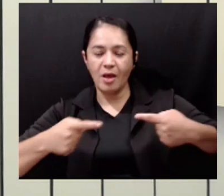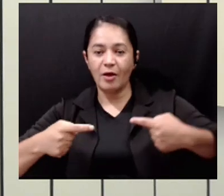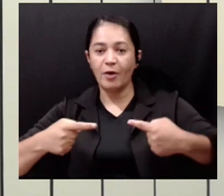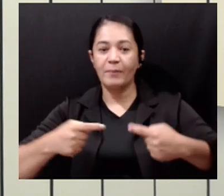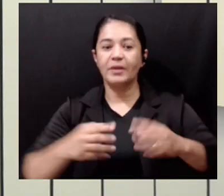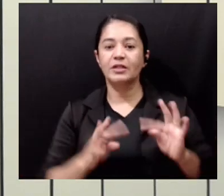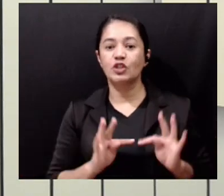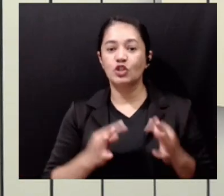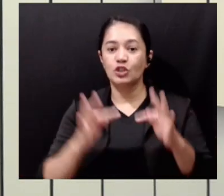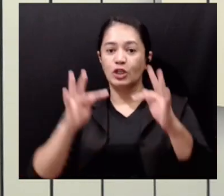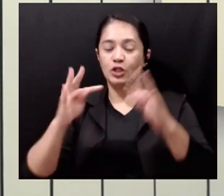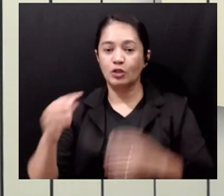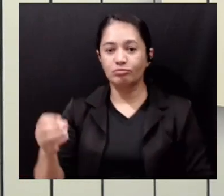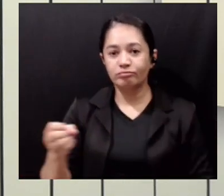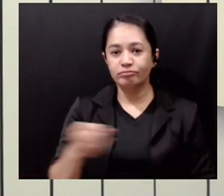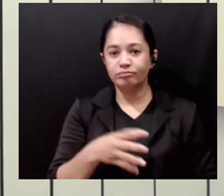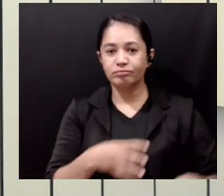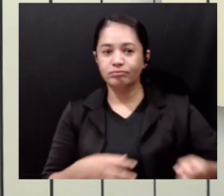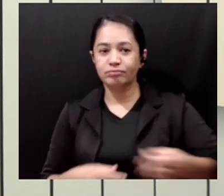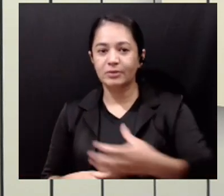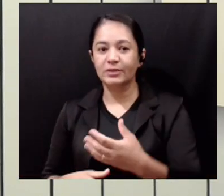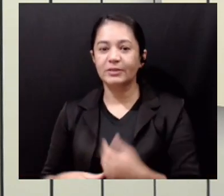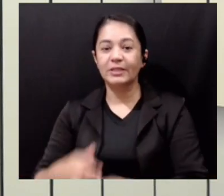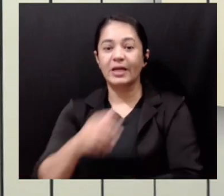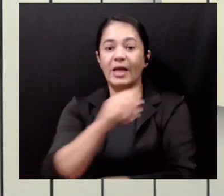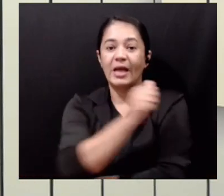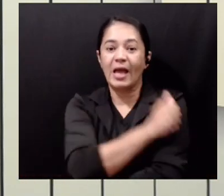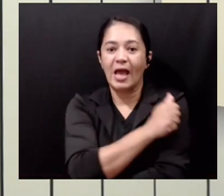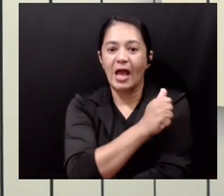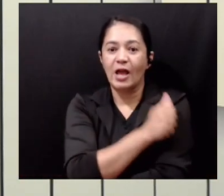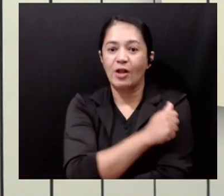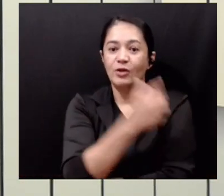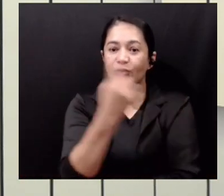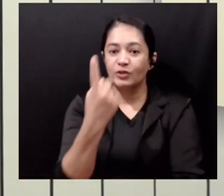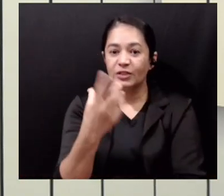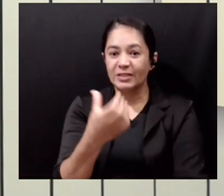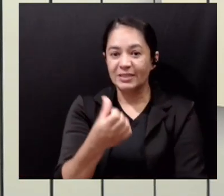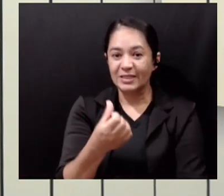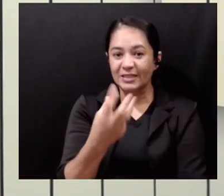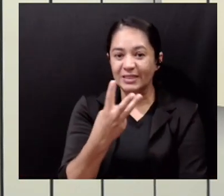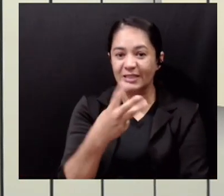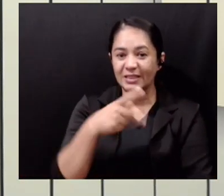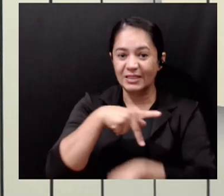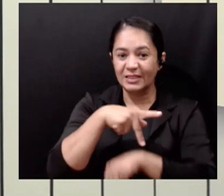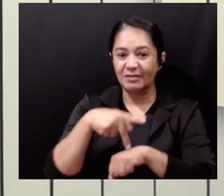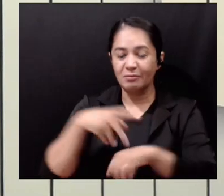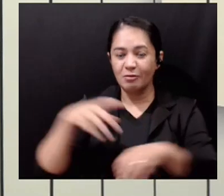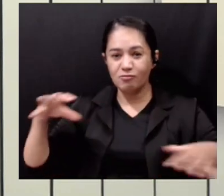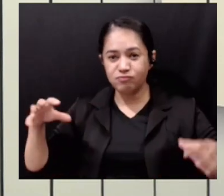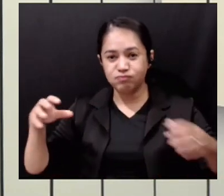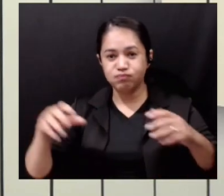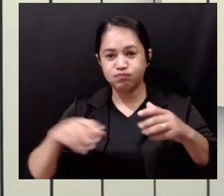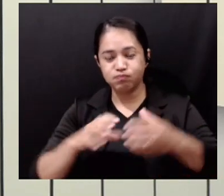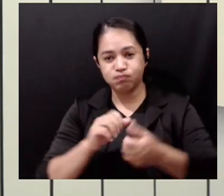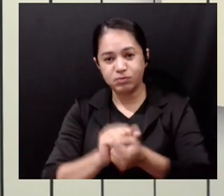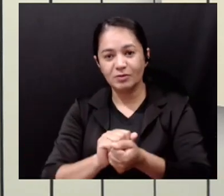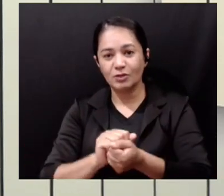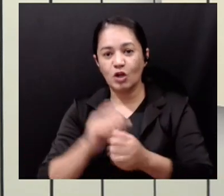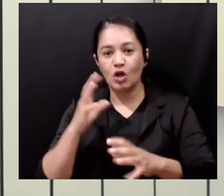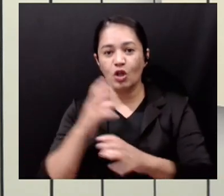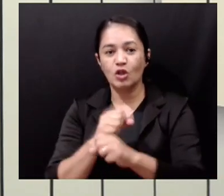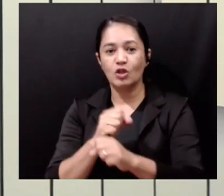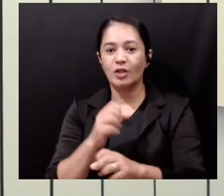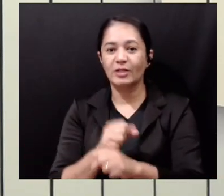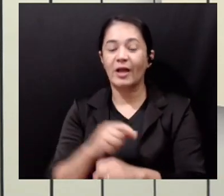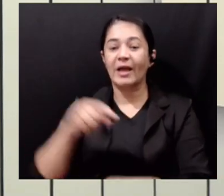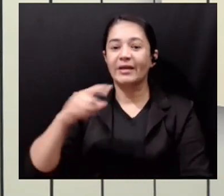envolveu estudantes de 163 países. A equipe de Campinas é formada por 6 estudantes de